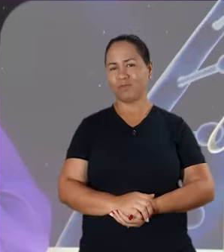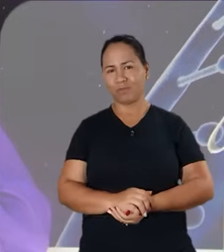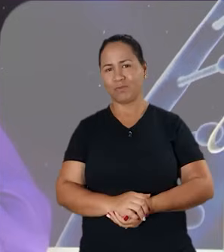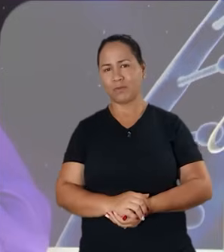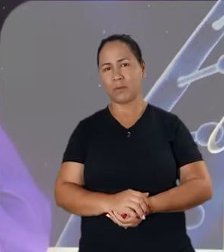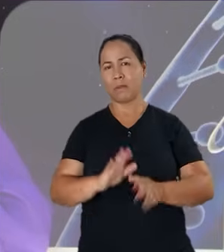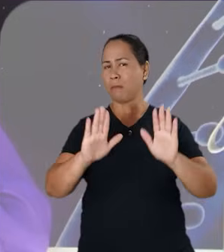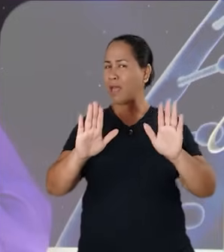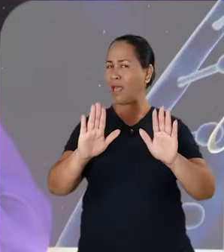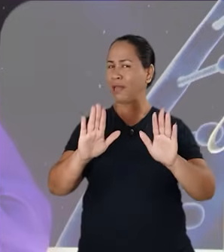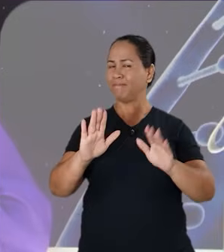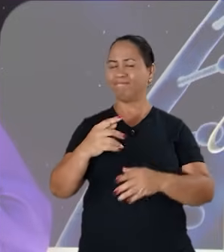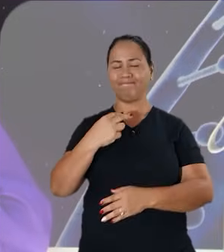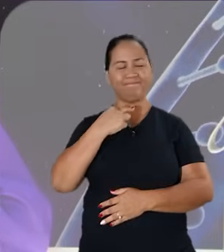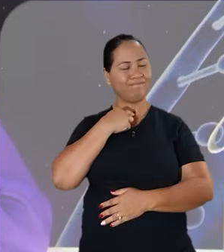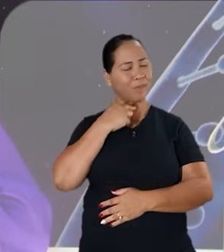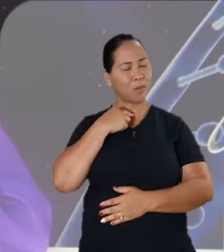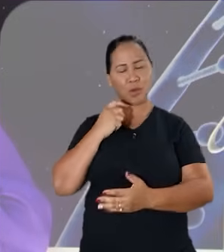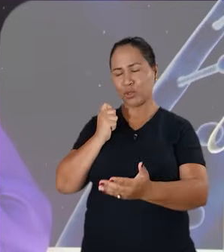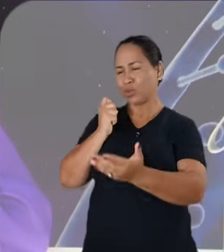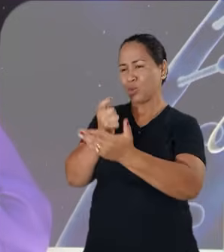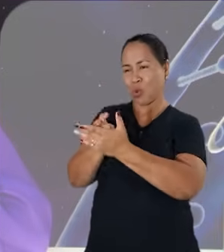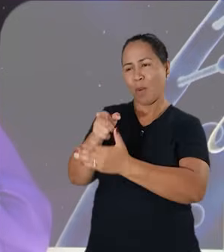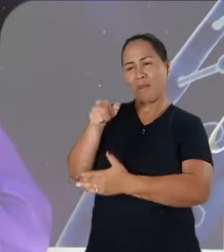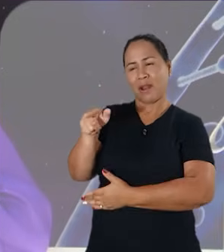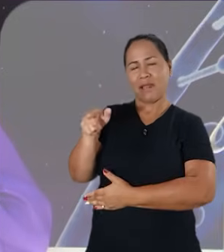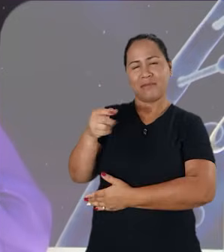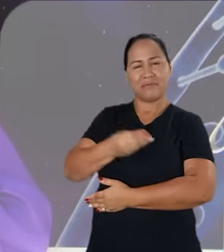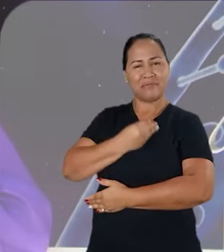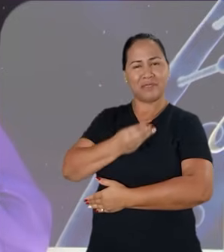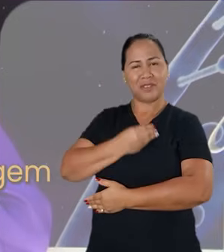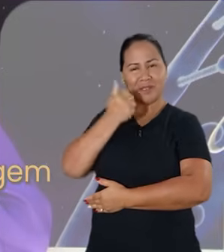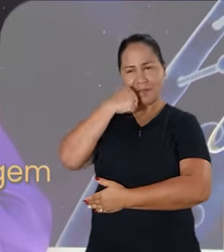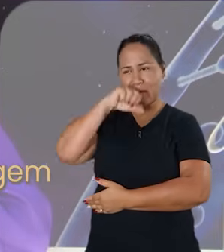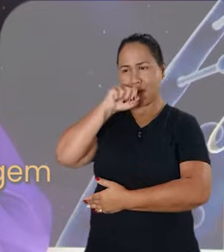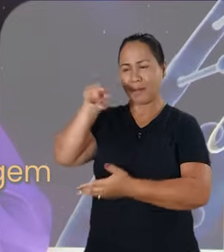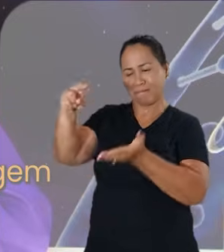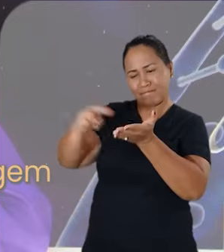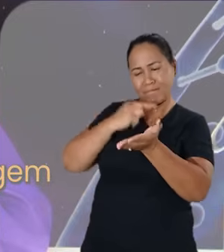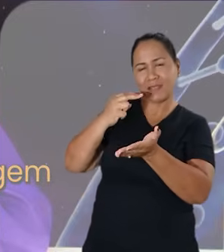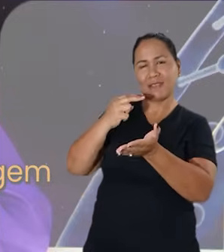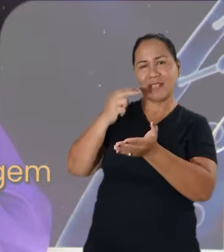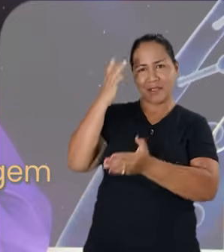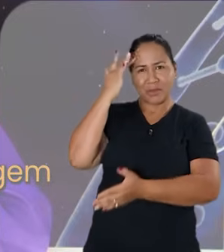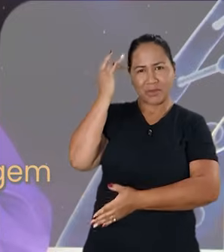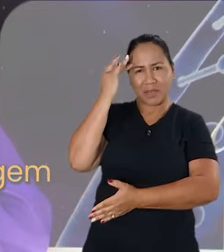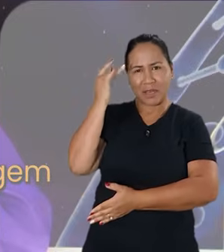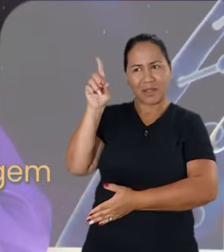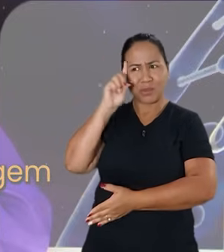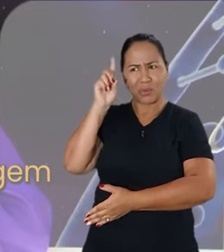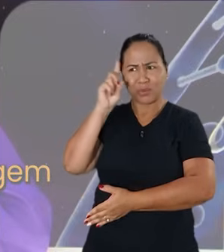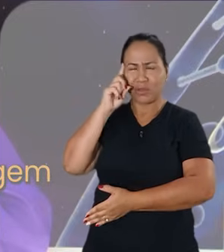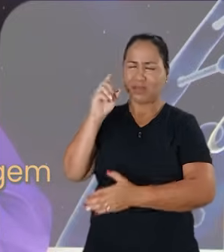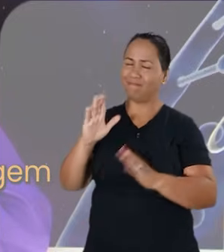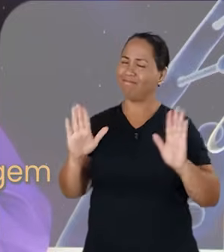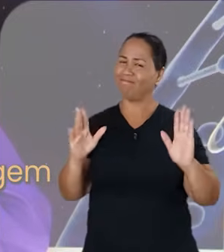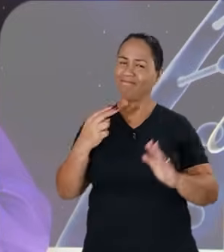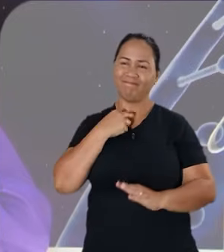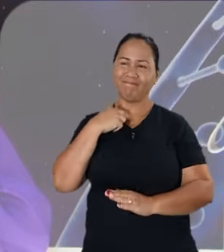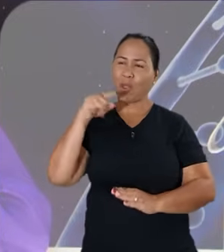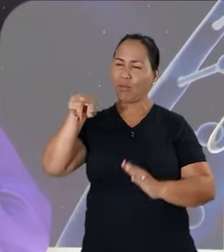que eu quiser. Se eu quiser comprar um jatinho, eu compro. Mas eu não posso comprar uma mensagem amanhã de manhã da minha mãe.